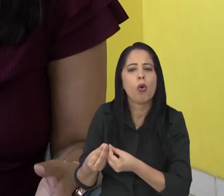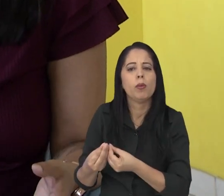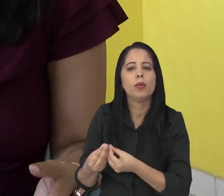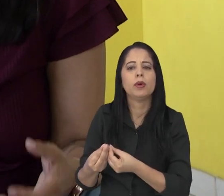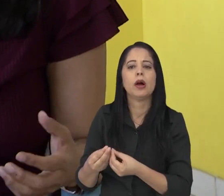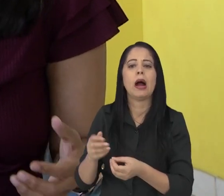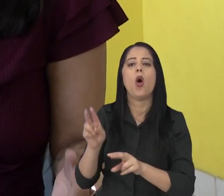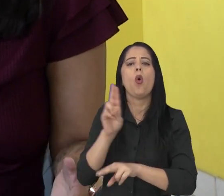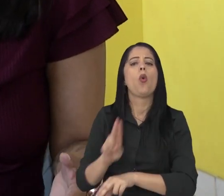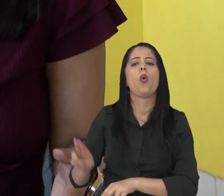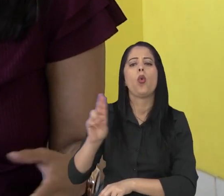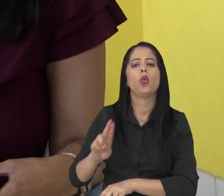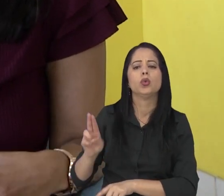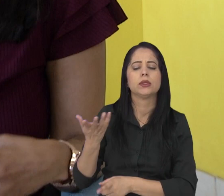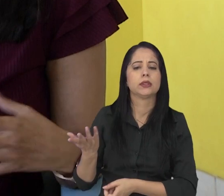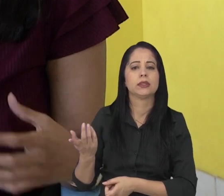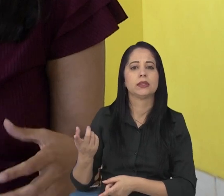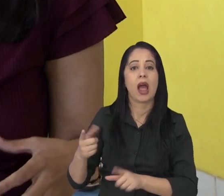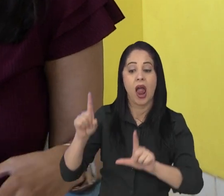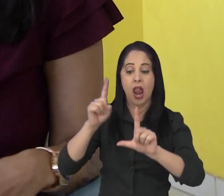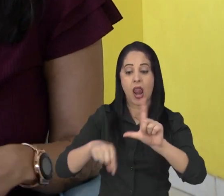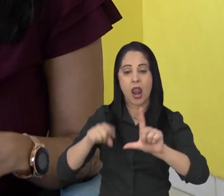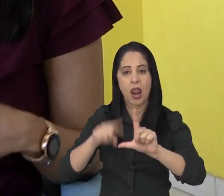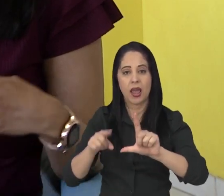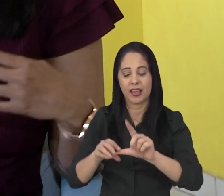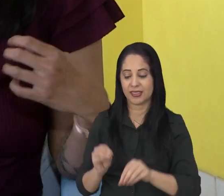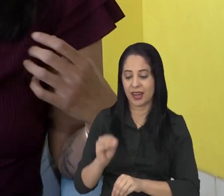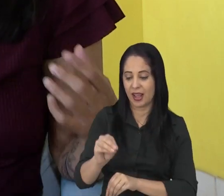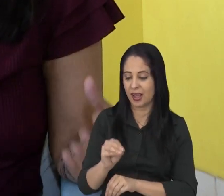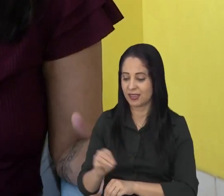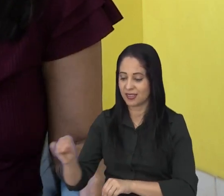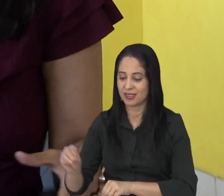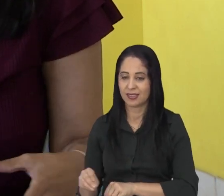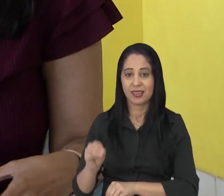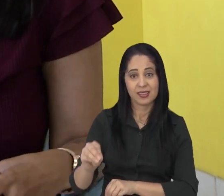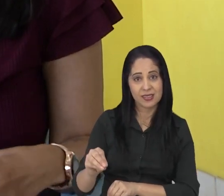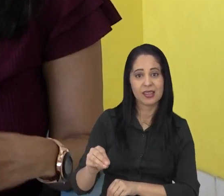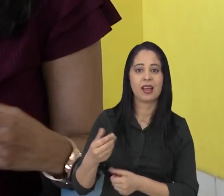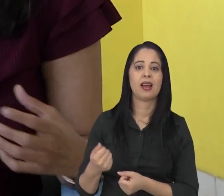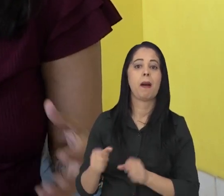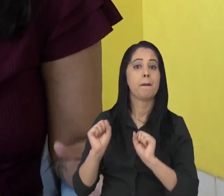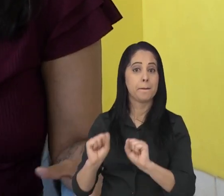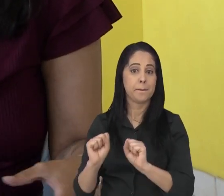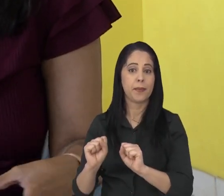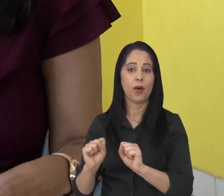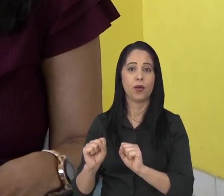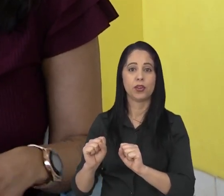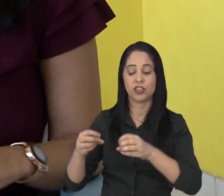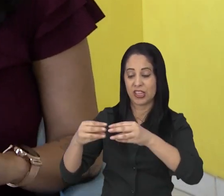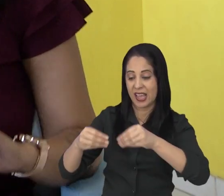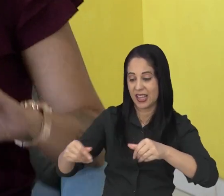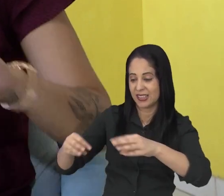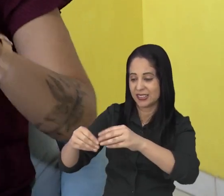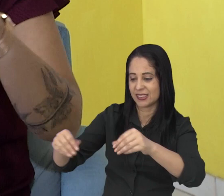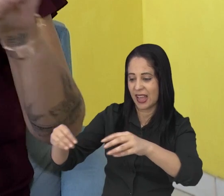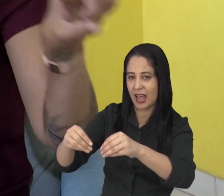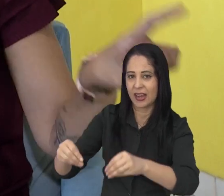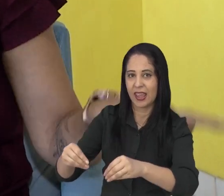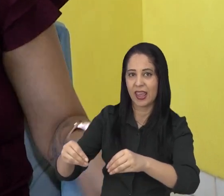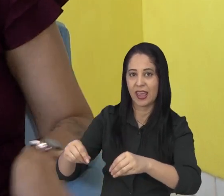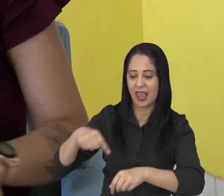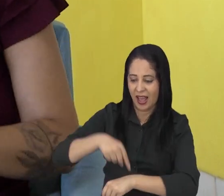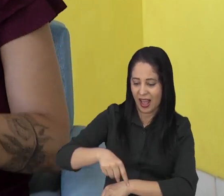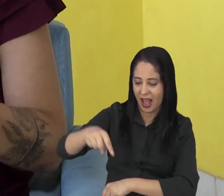é brincar. Como que a gente vai brincar? A gente vai utilizar letras móveis, alfabeto móvel, a gente vai brincar